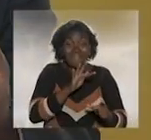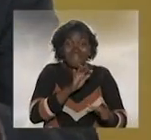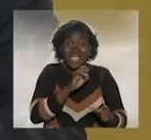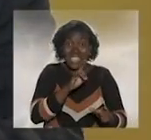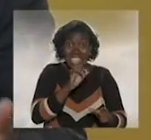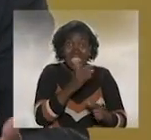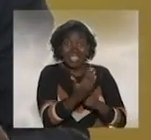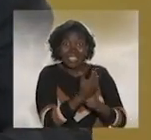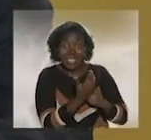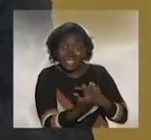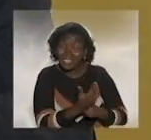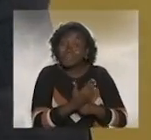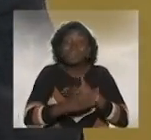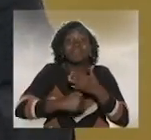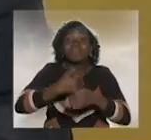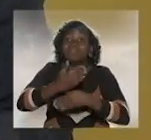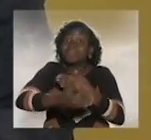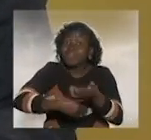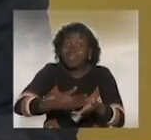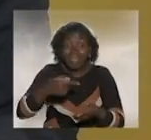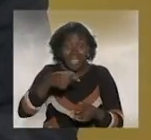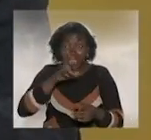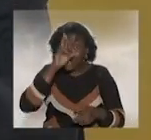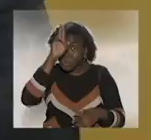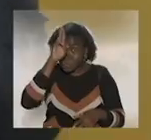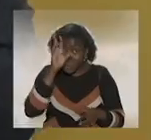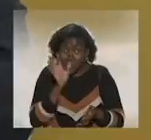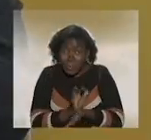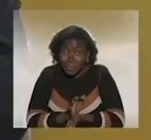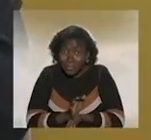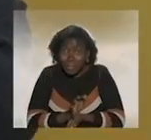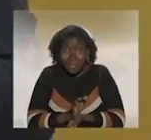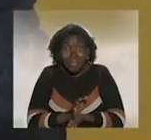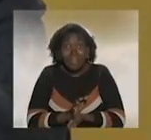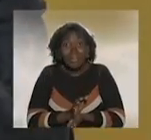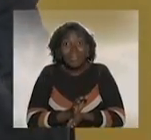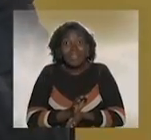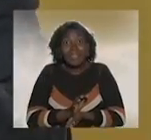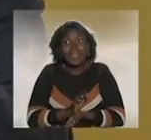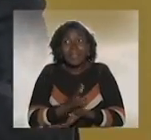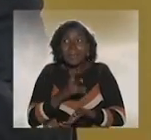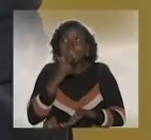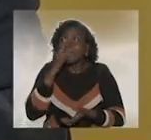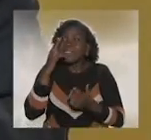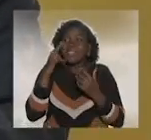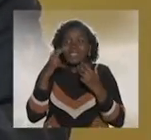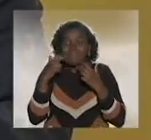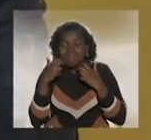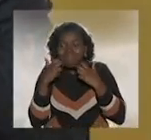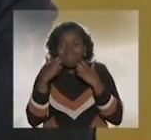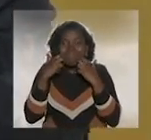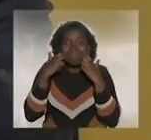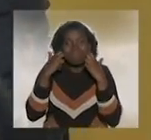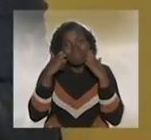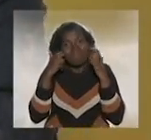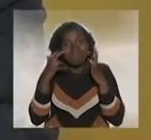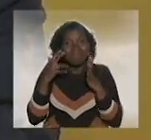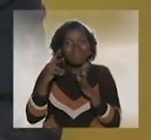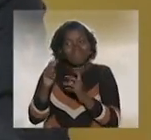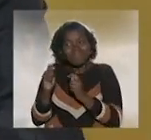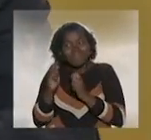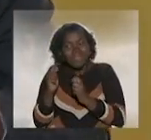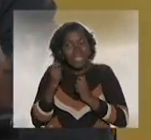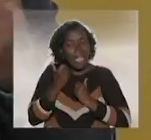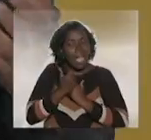da federação, a tendência será que esse dirigente do clube, né, se veja assim, um pouco constrangido ou